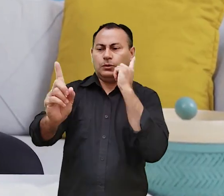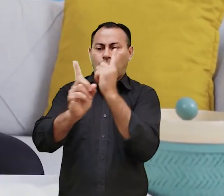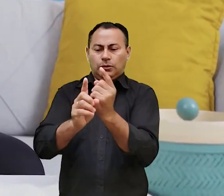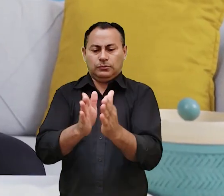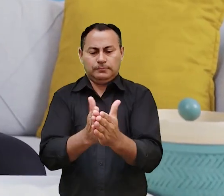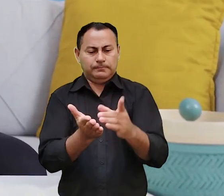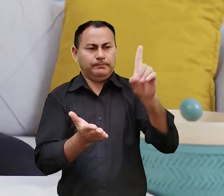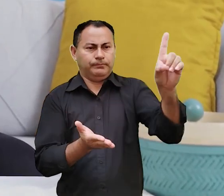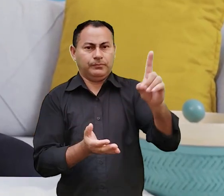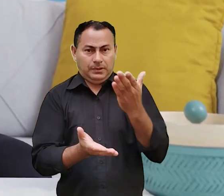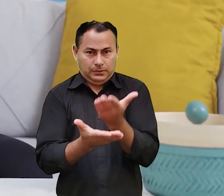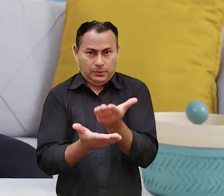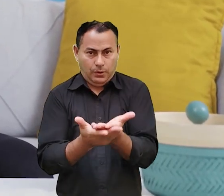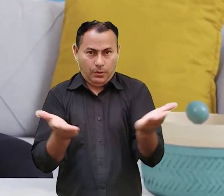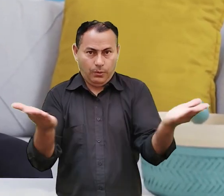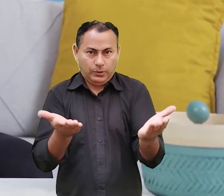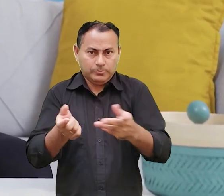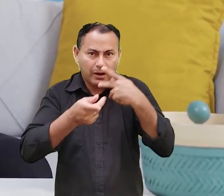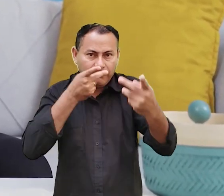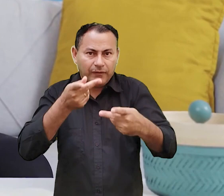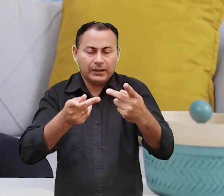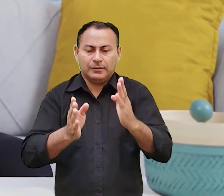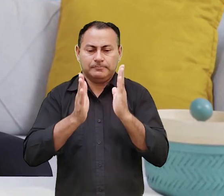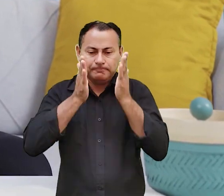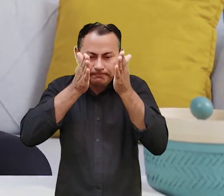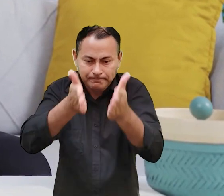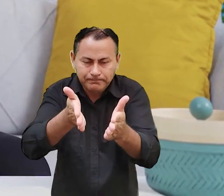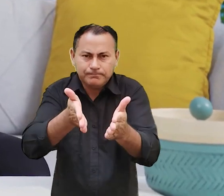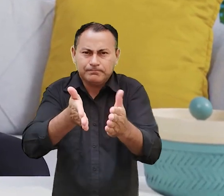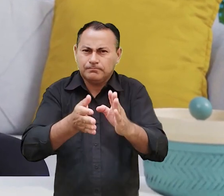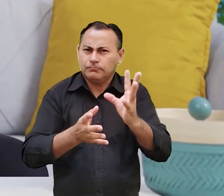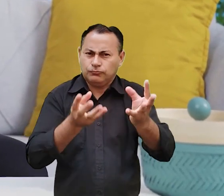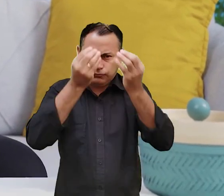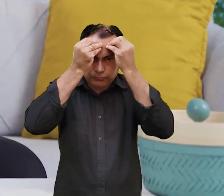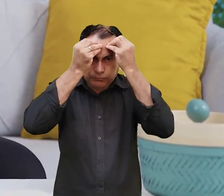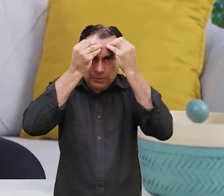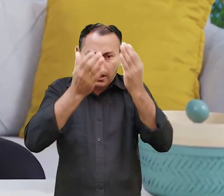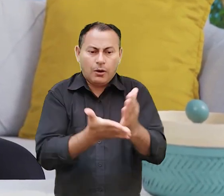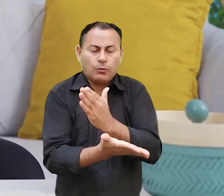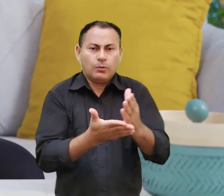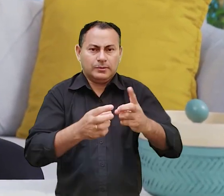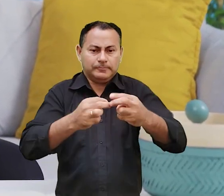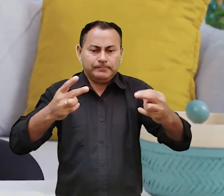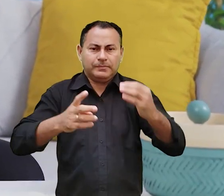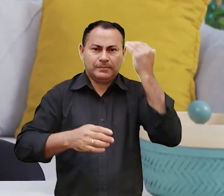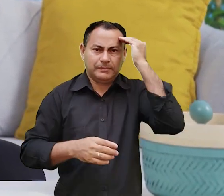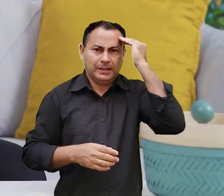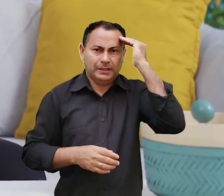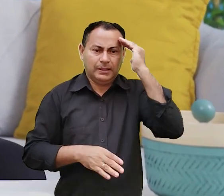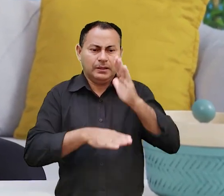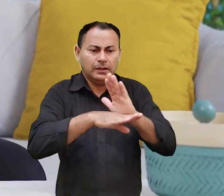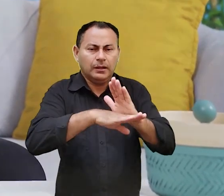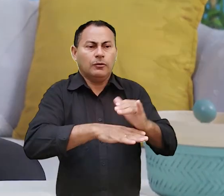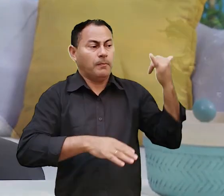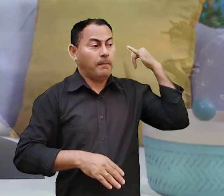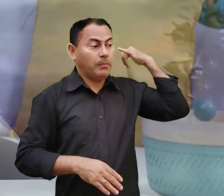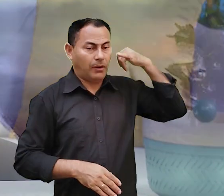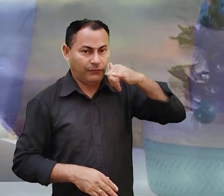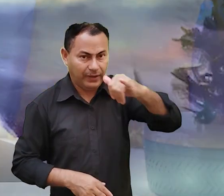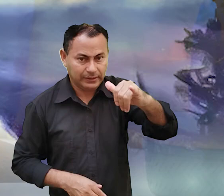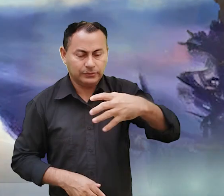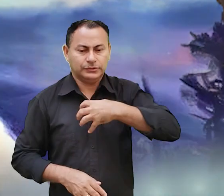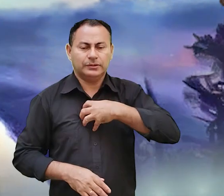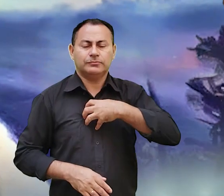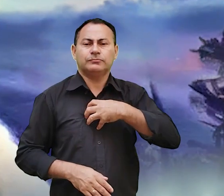Palavra. No estudo de hoje quero repetir para enfatizar alguns princípios que nos ajudarão a entender os profetas de modo geral